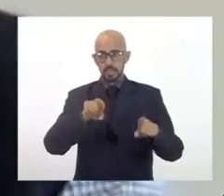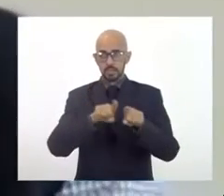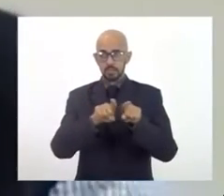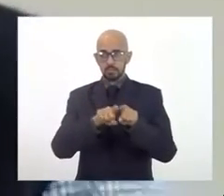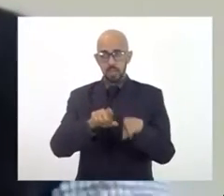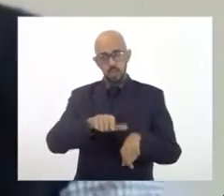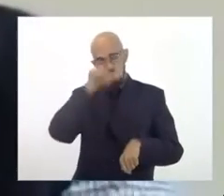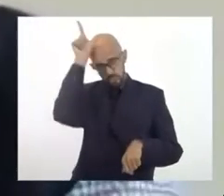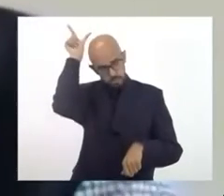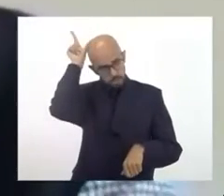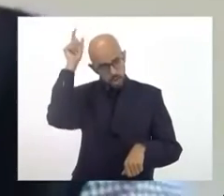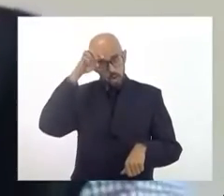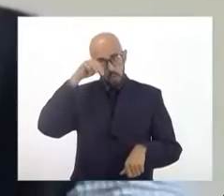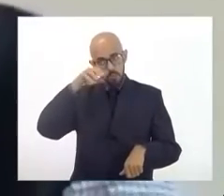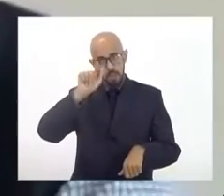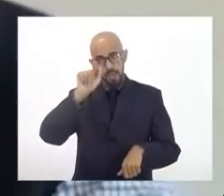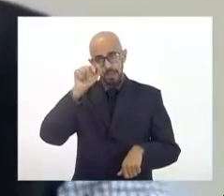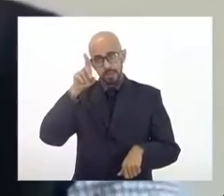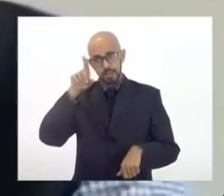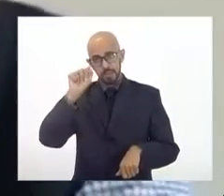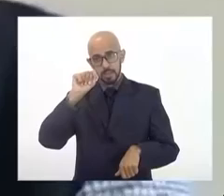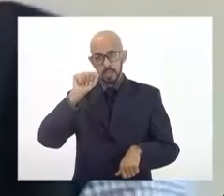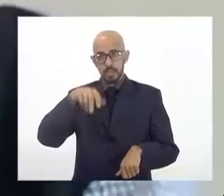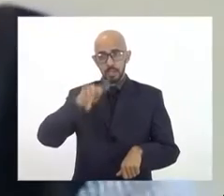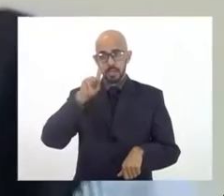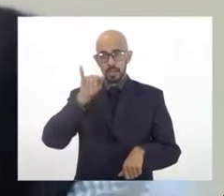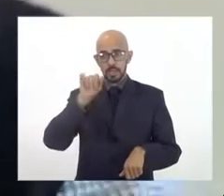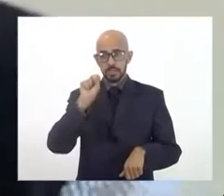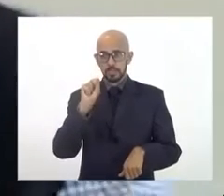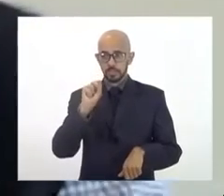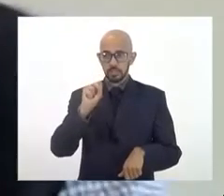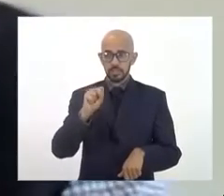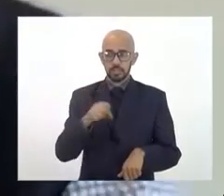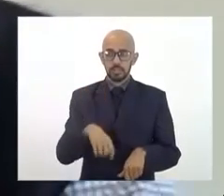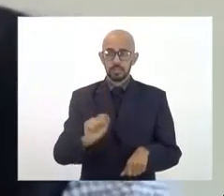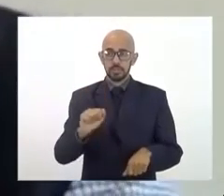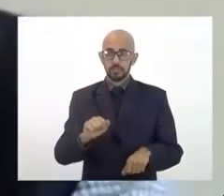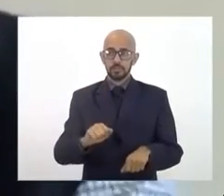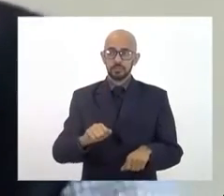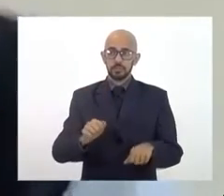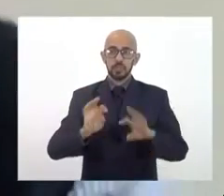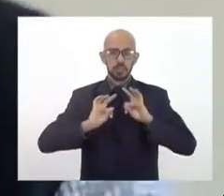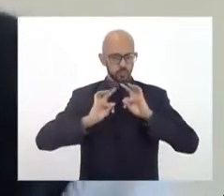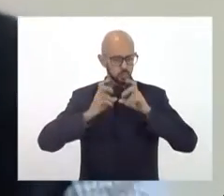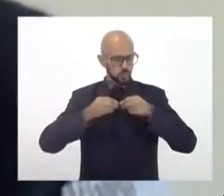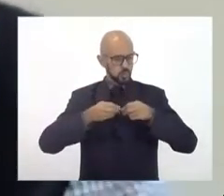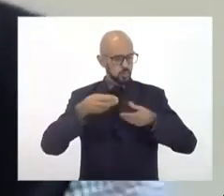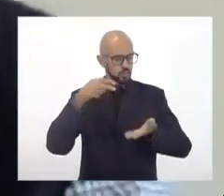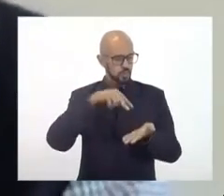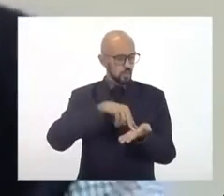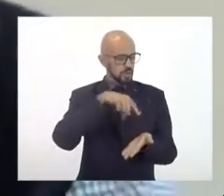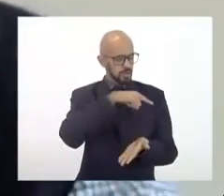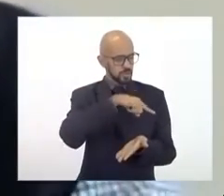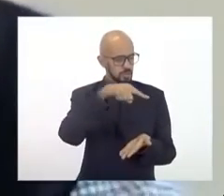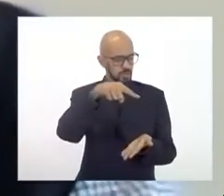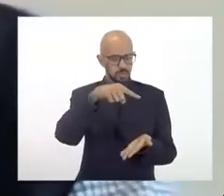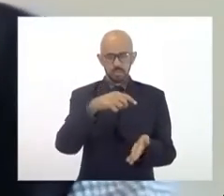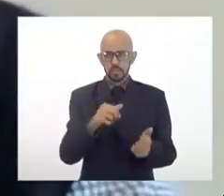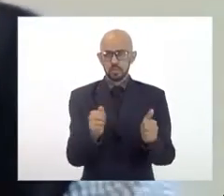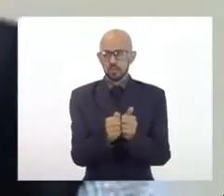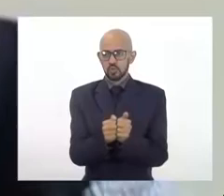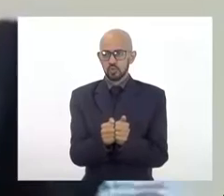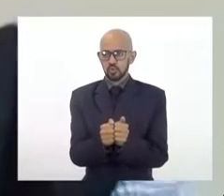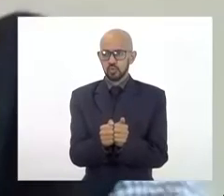ao João, à Kátia, ao Sérgio, ao Caiuca, todos que estão aqui presentes nessa sala e